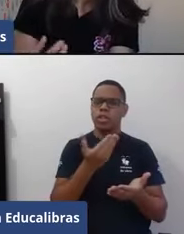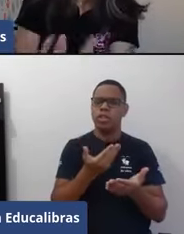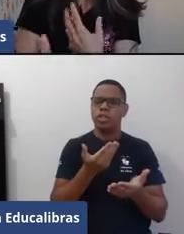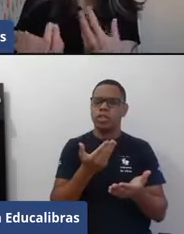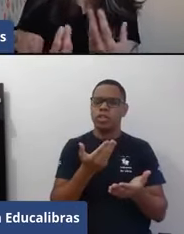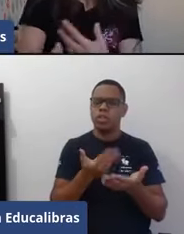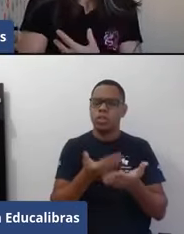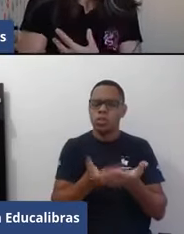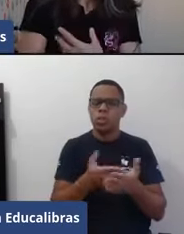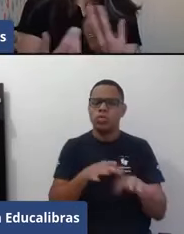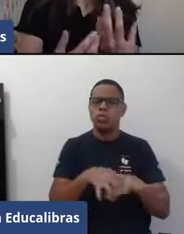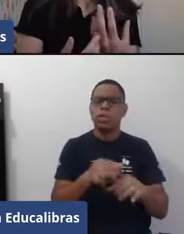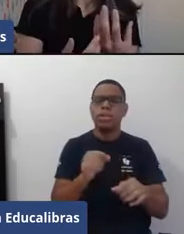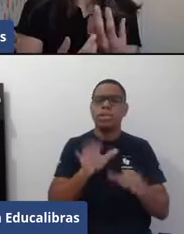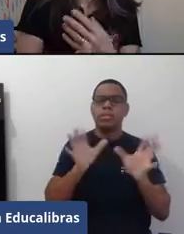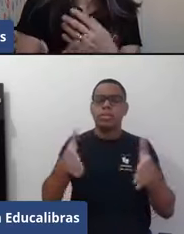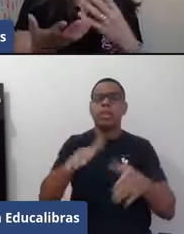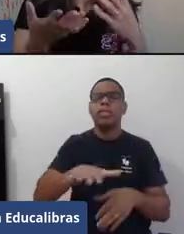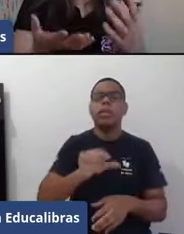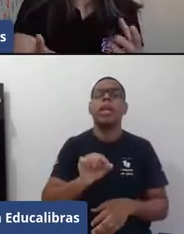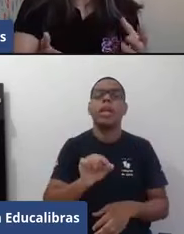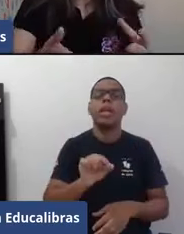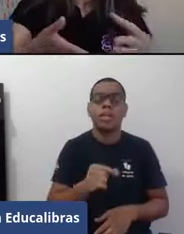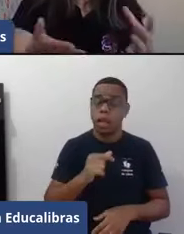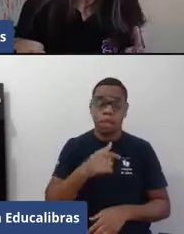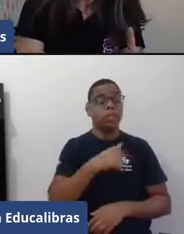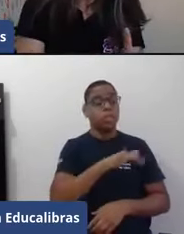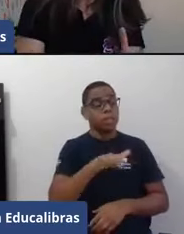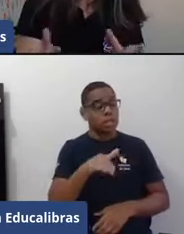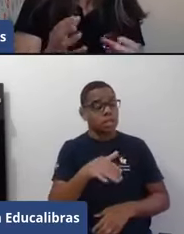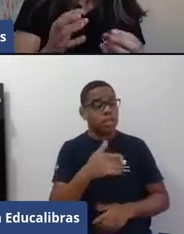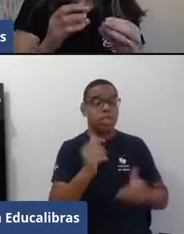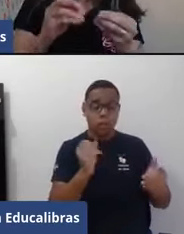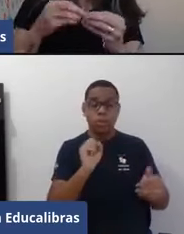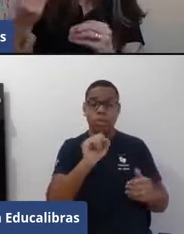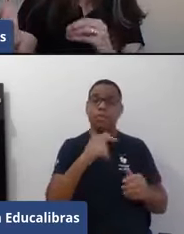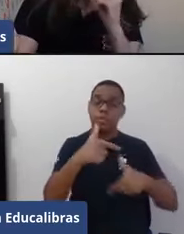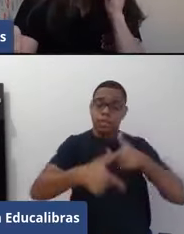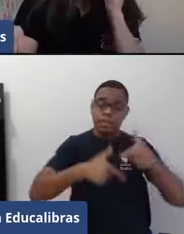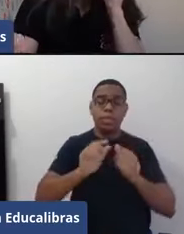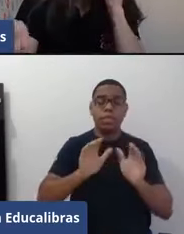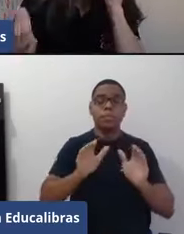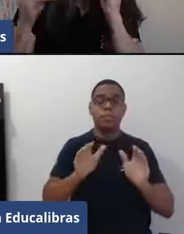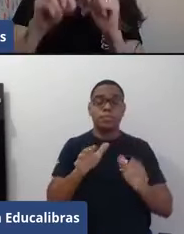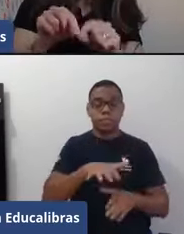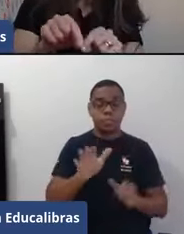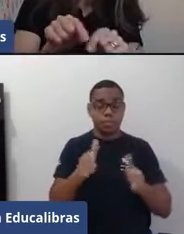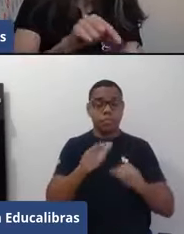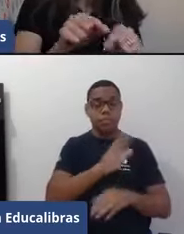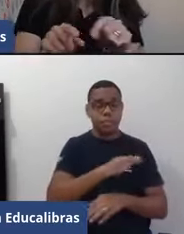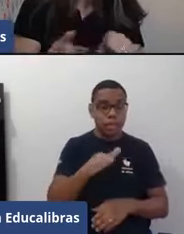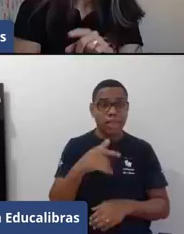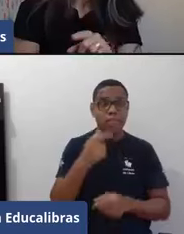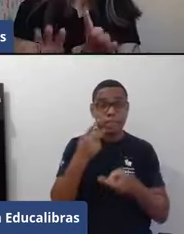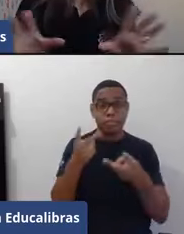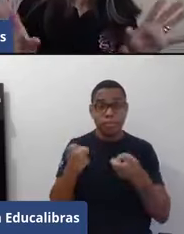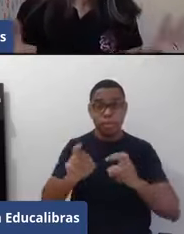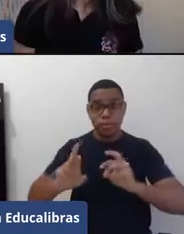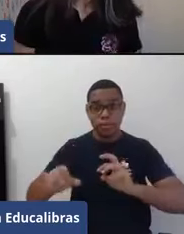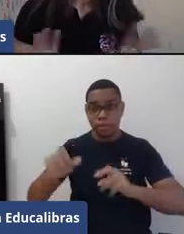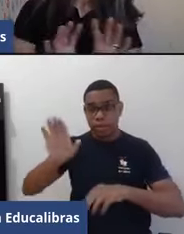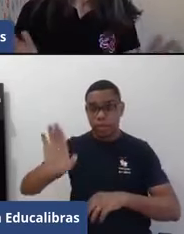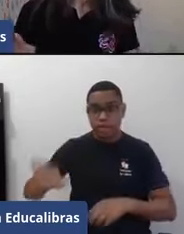Aí ele me responde, a criança e tal. Mas se você trabalha com as crianças, aos poucos você vai entender as especificidades de cada